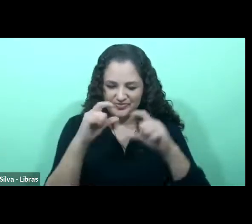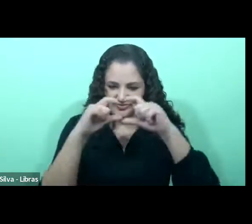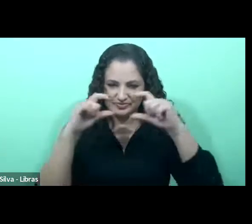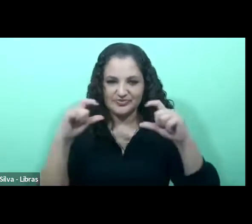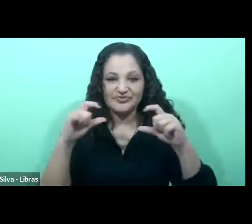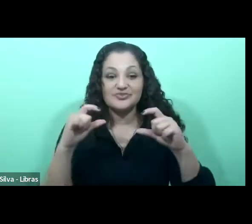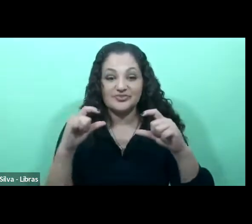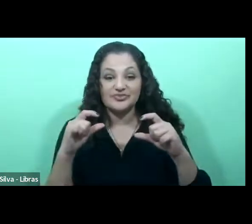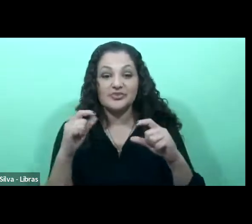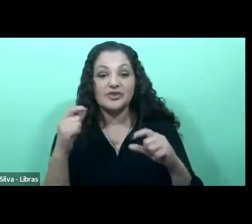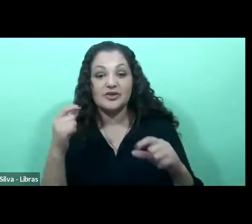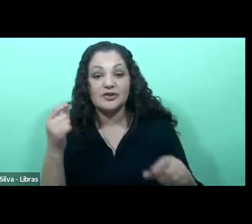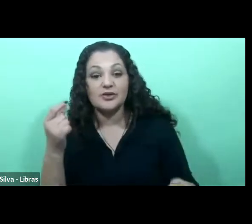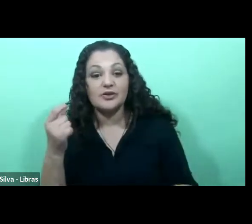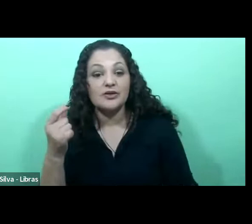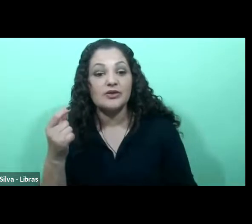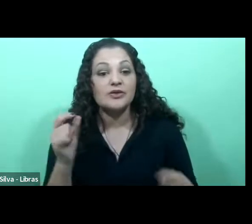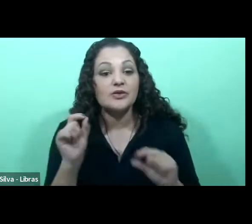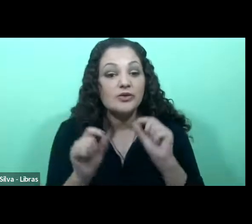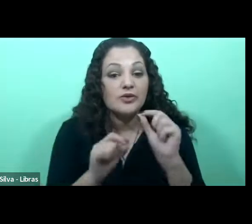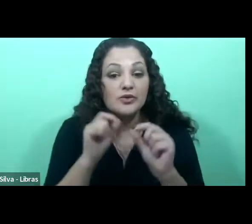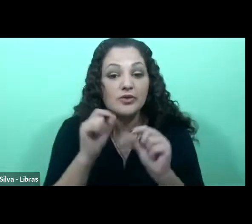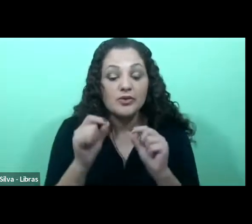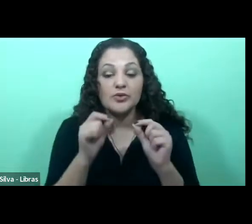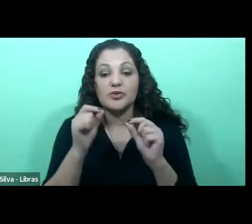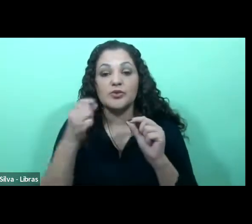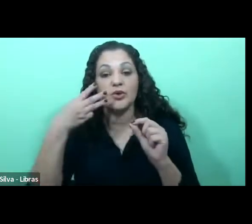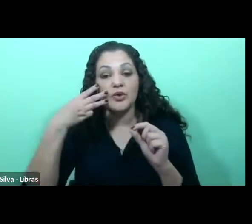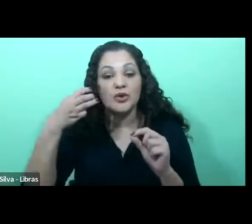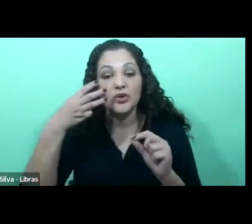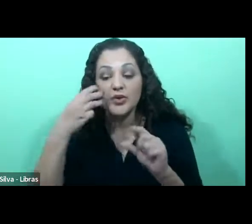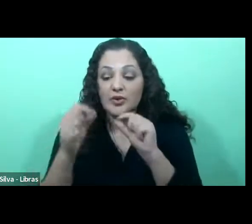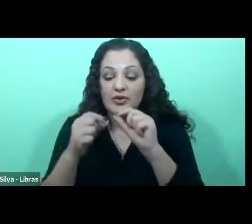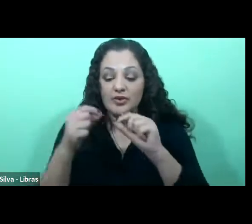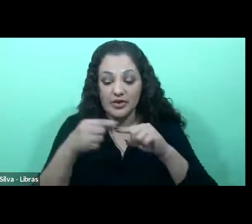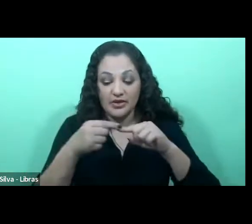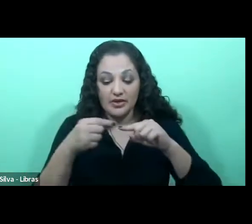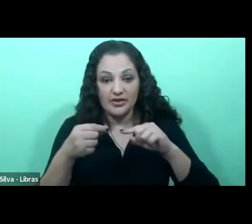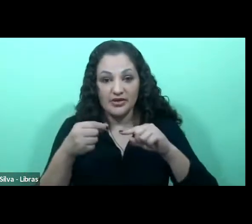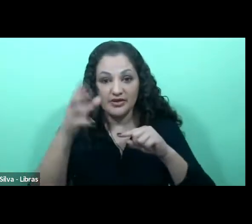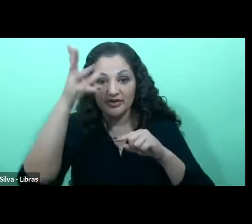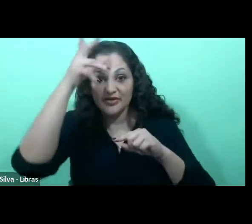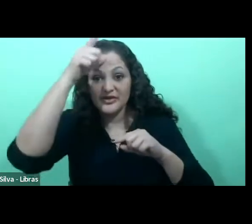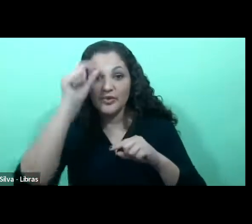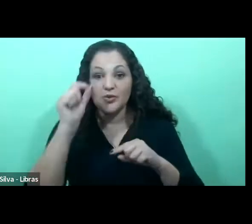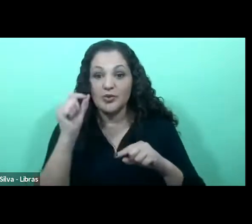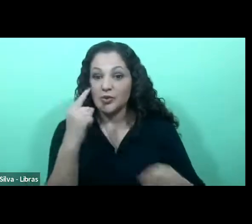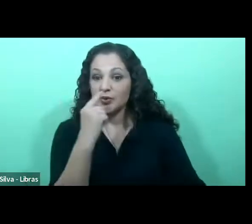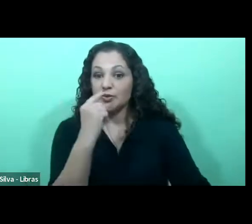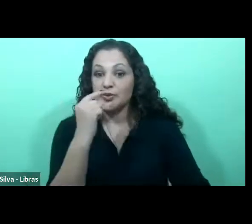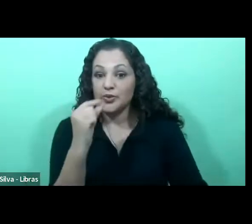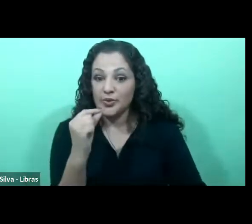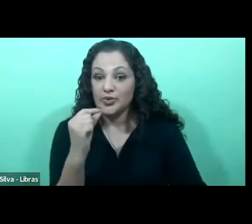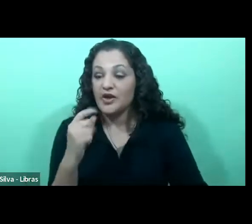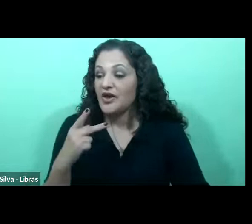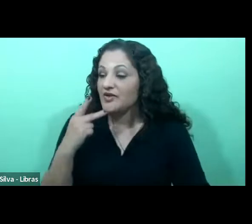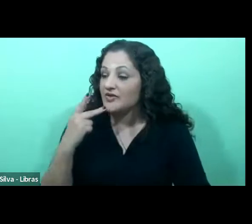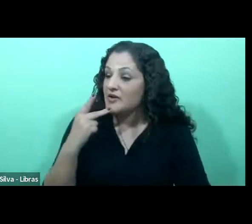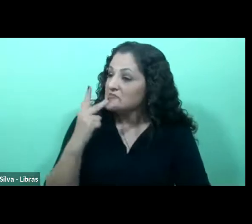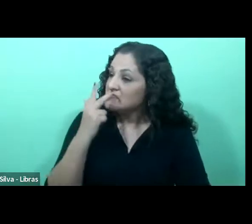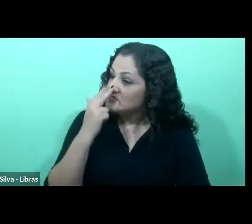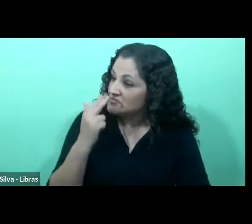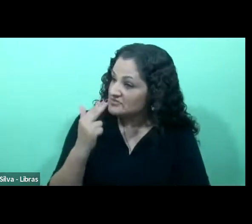Uma gata, o que que tem? As unhas. E a galinha, o que que tem? O bico. Dito assim parece